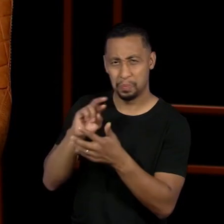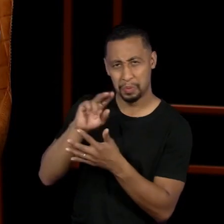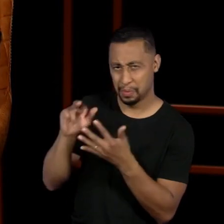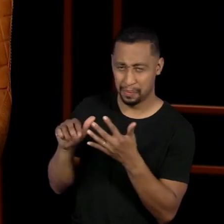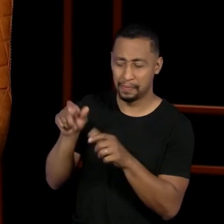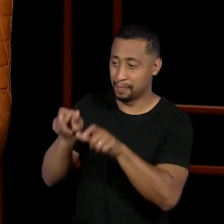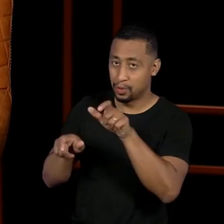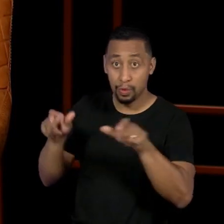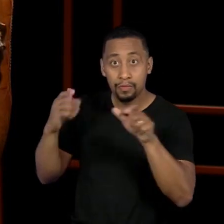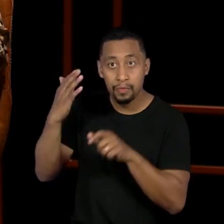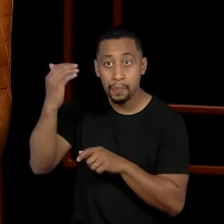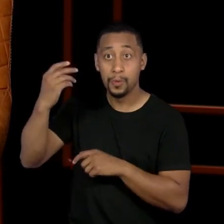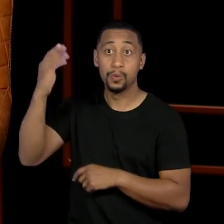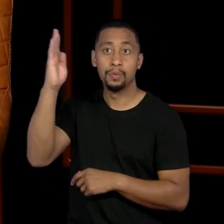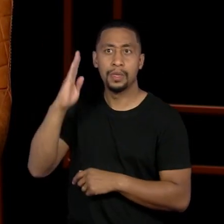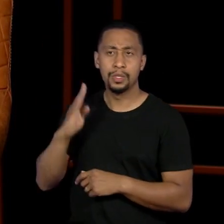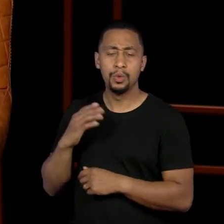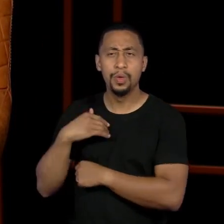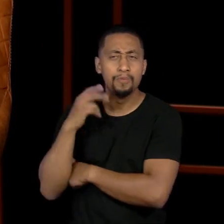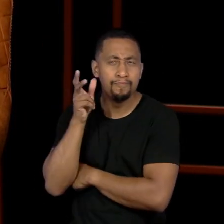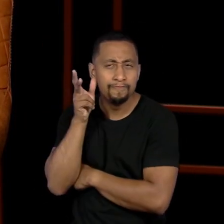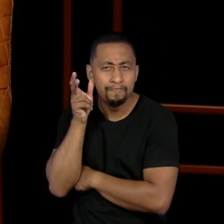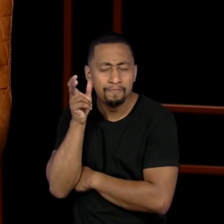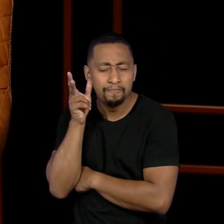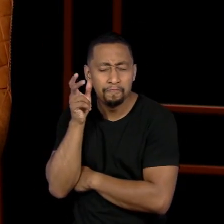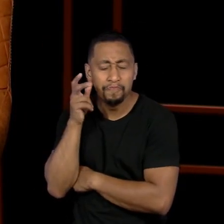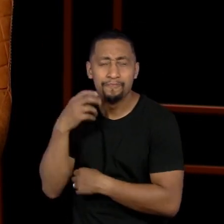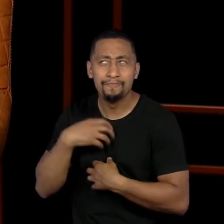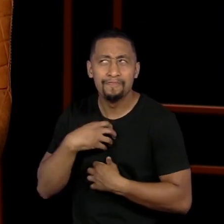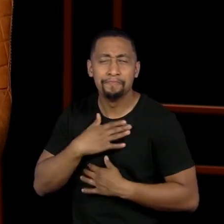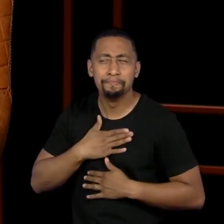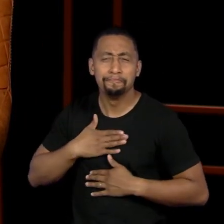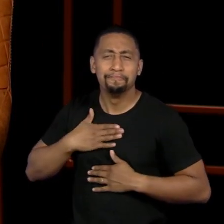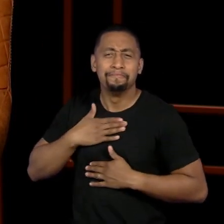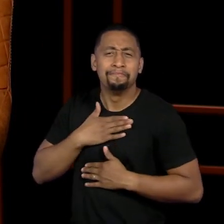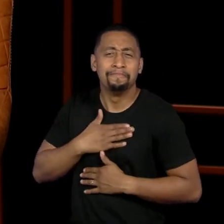criando intimidade absurda e absoluta com aqueles